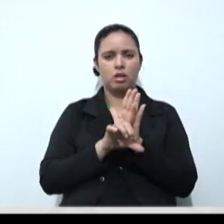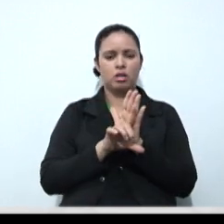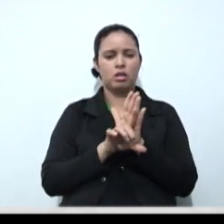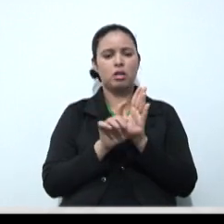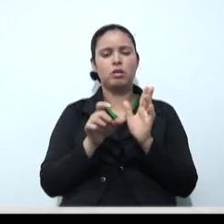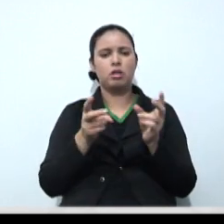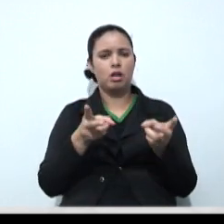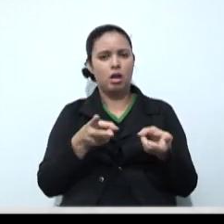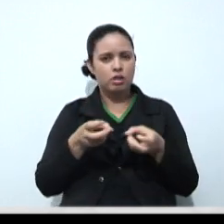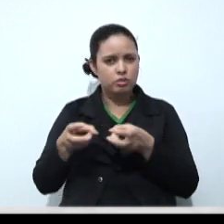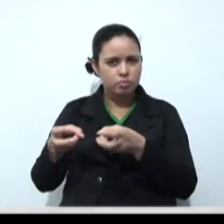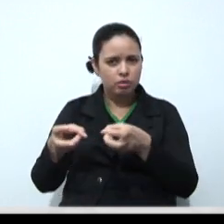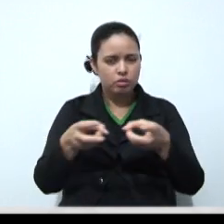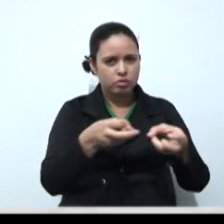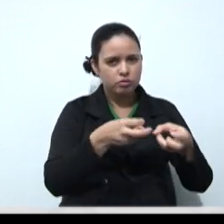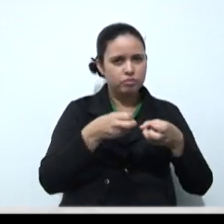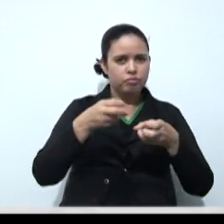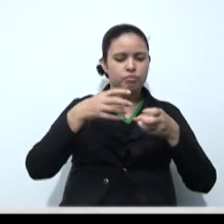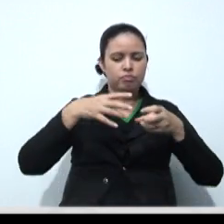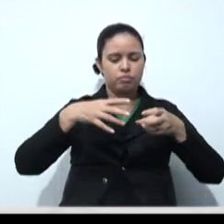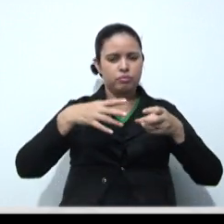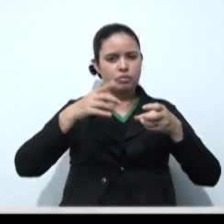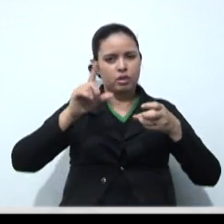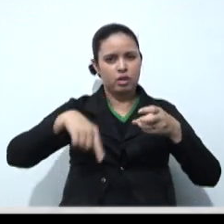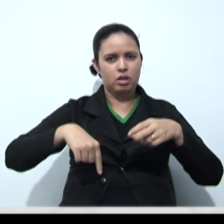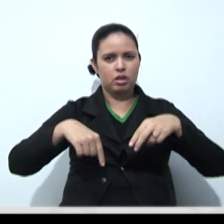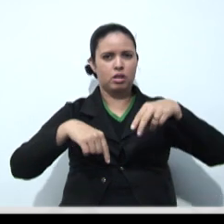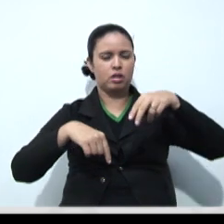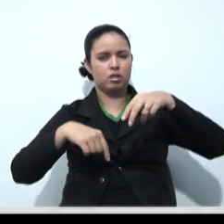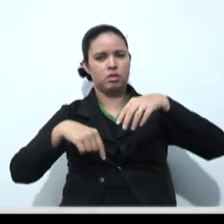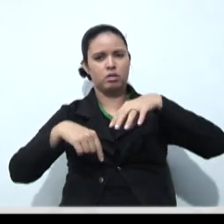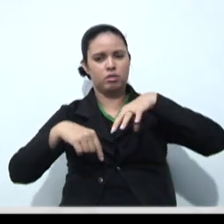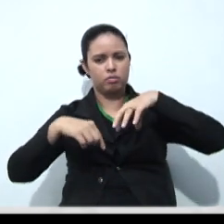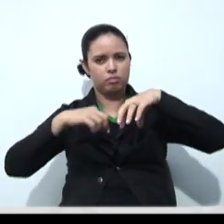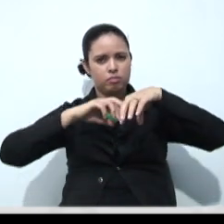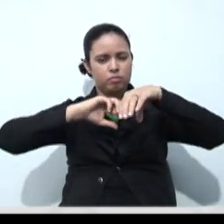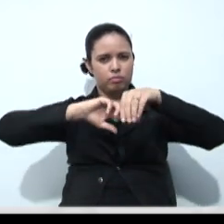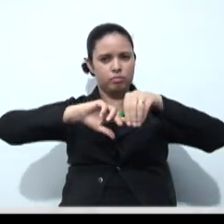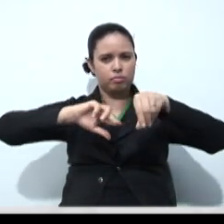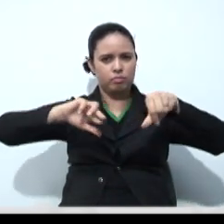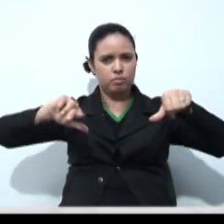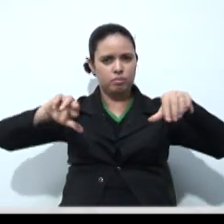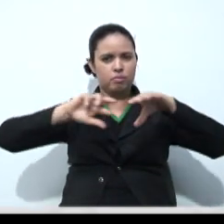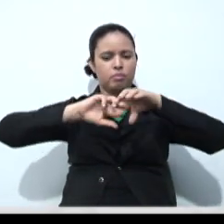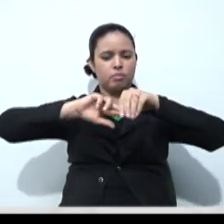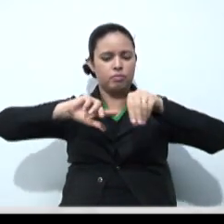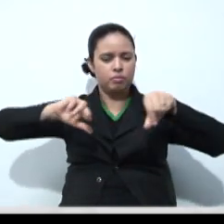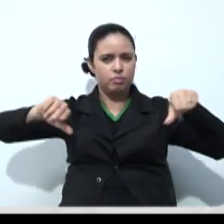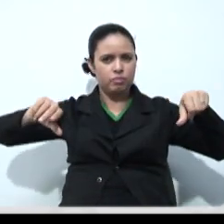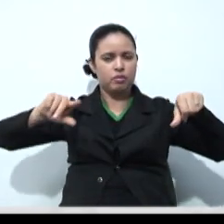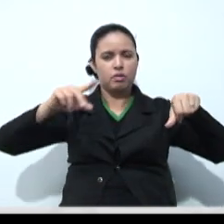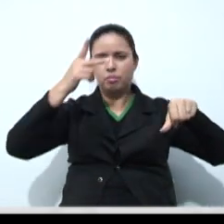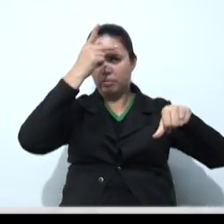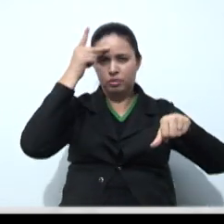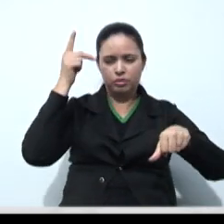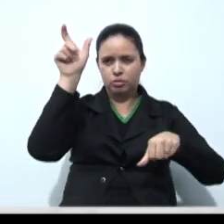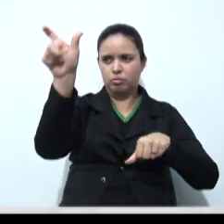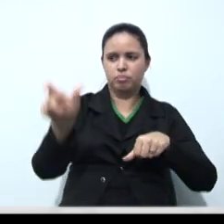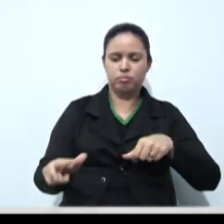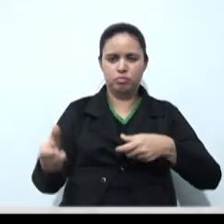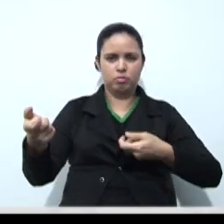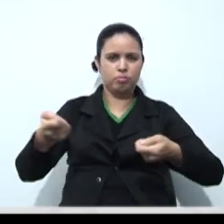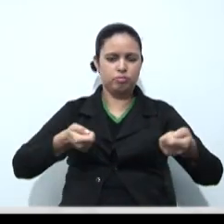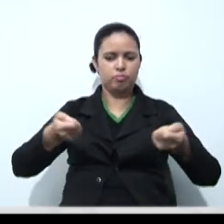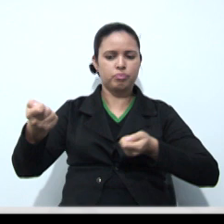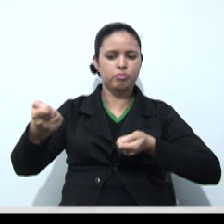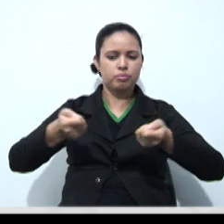exploração mineral, tá? Lá de 89. Ela regulamenta as atividades garimpeiras. Ó, você que está com a cooperativa